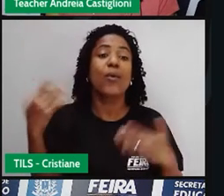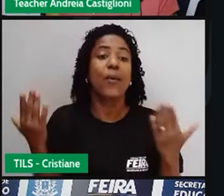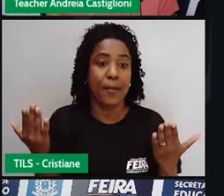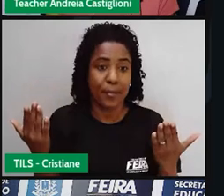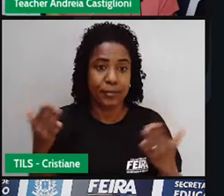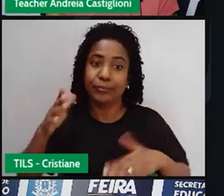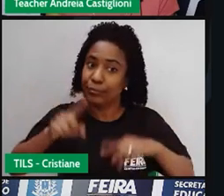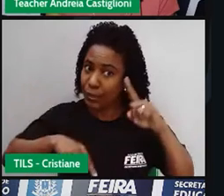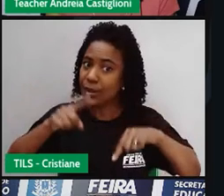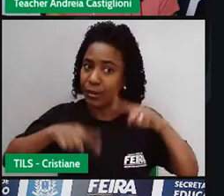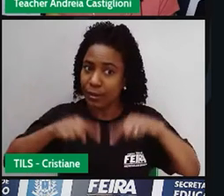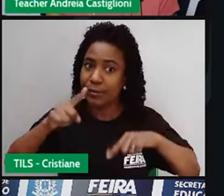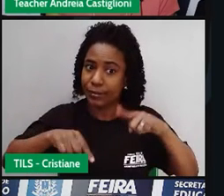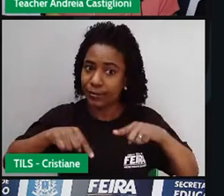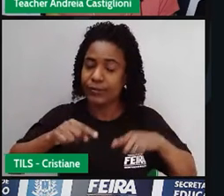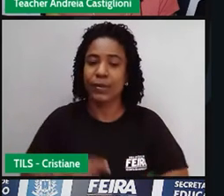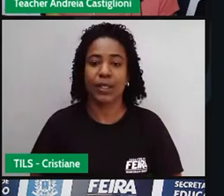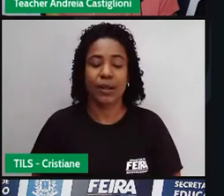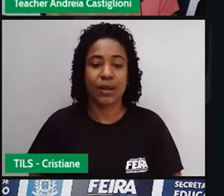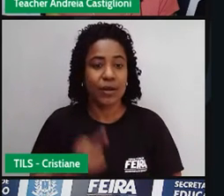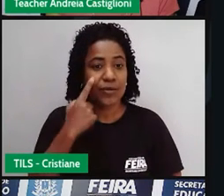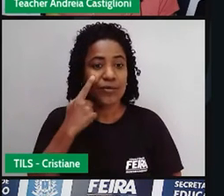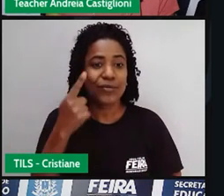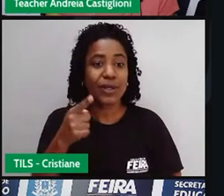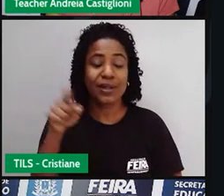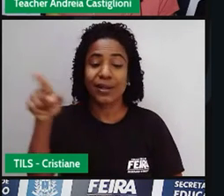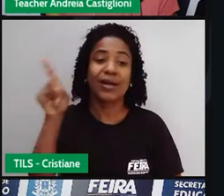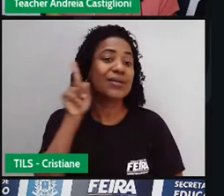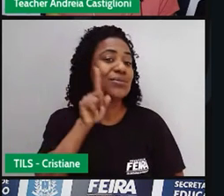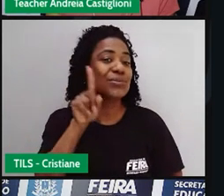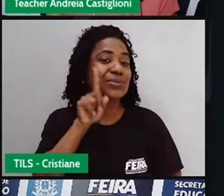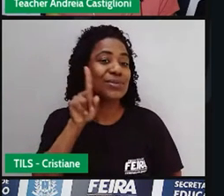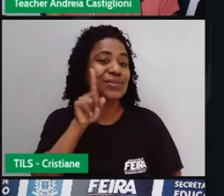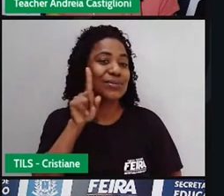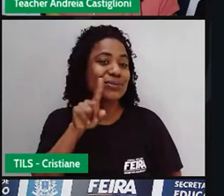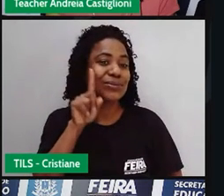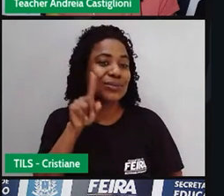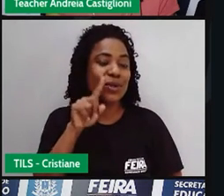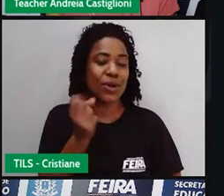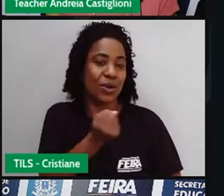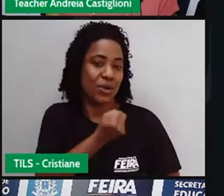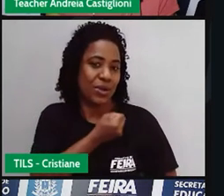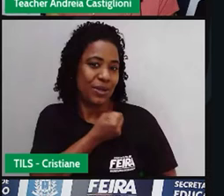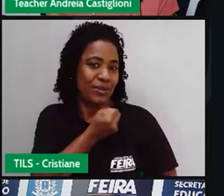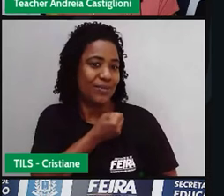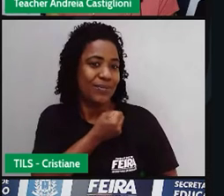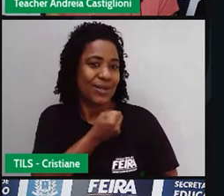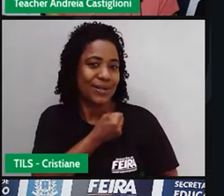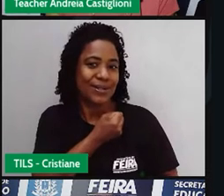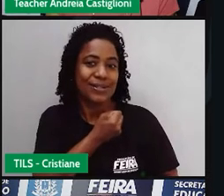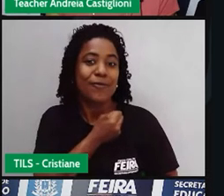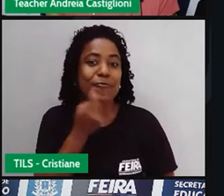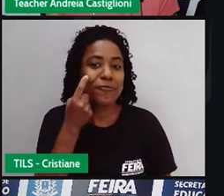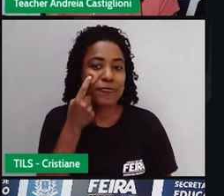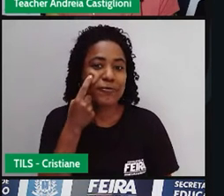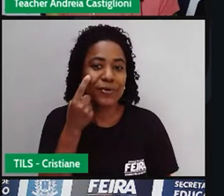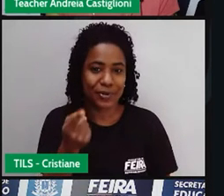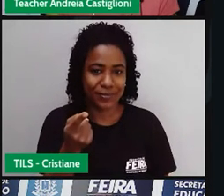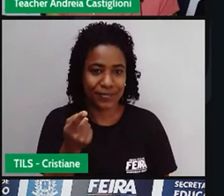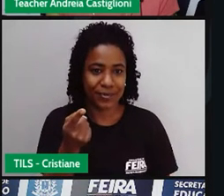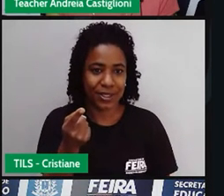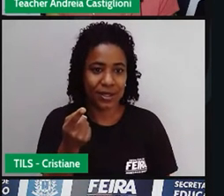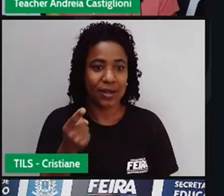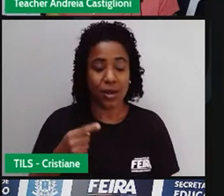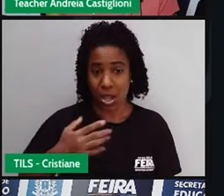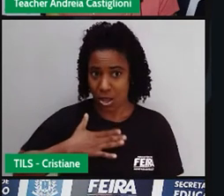vejamos né os calçados femininos nos Estados Unidos Olha como a a numeração é diferente Eu por exemplo